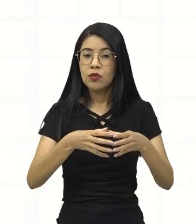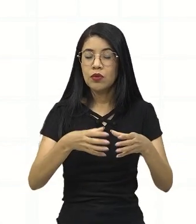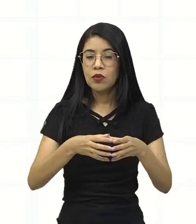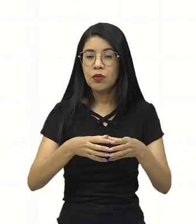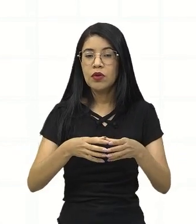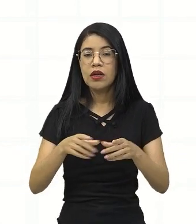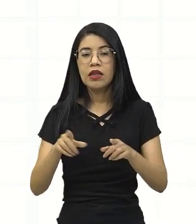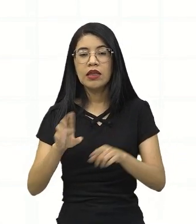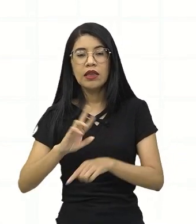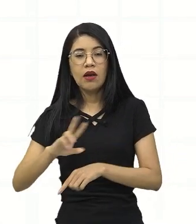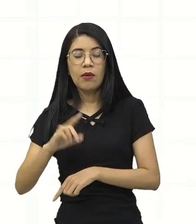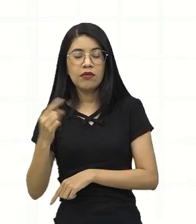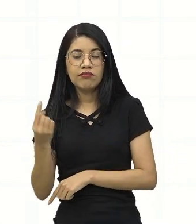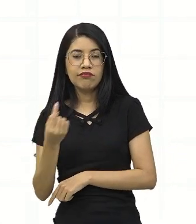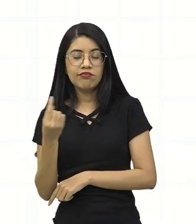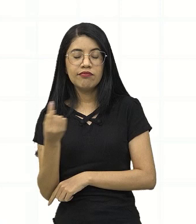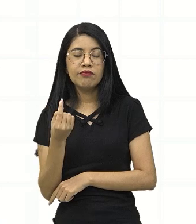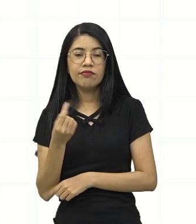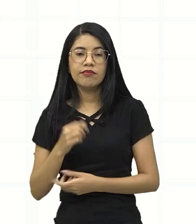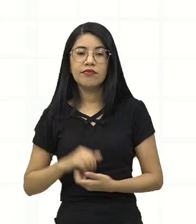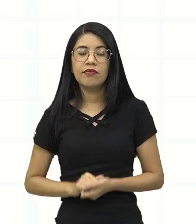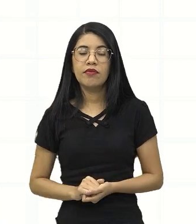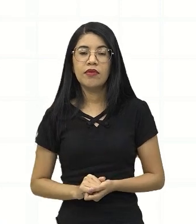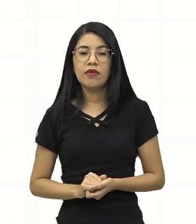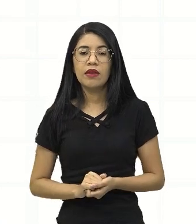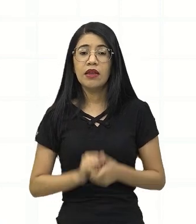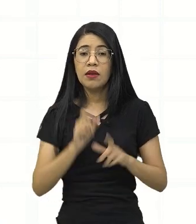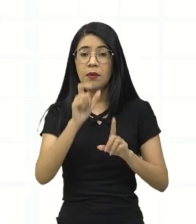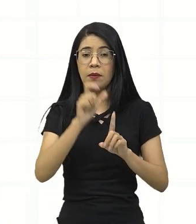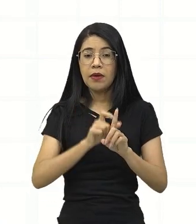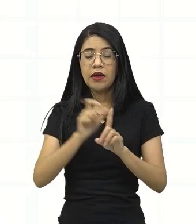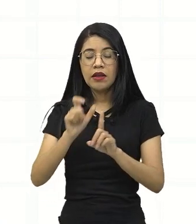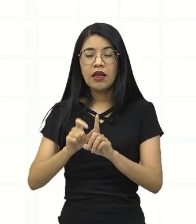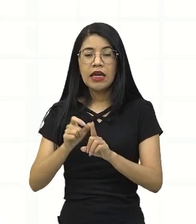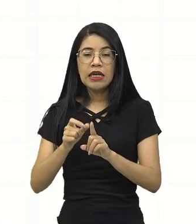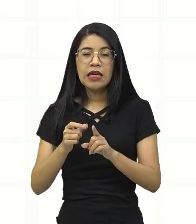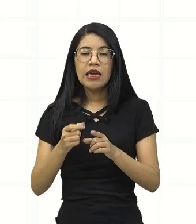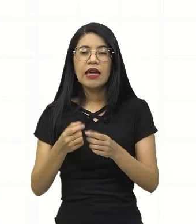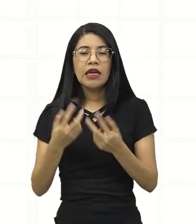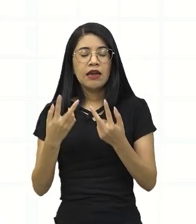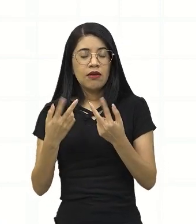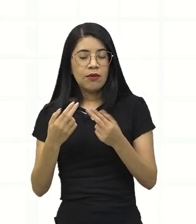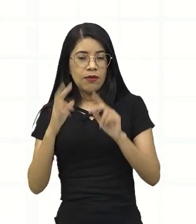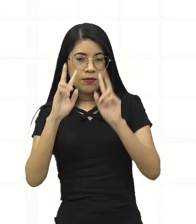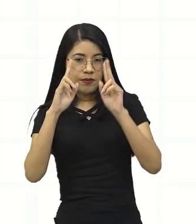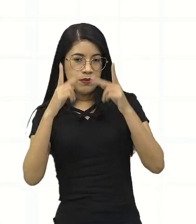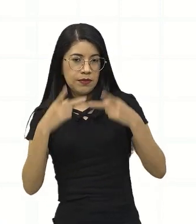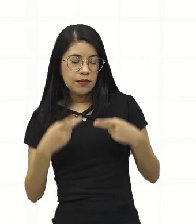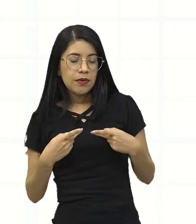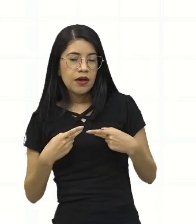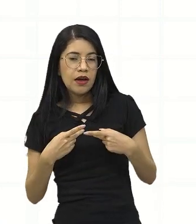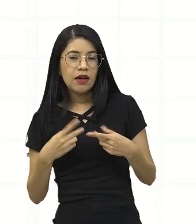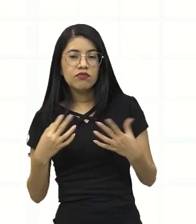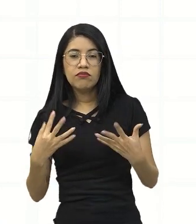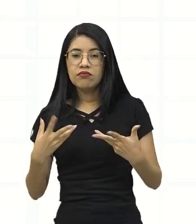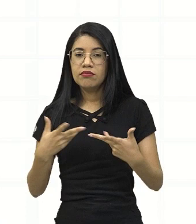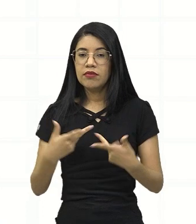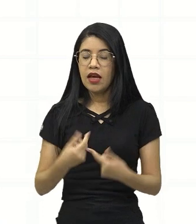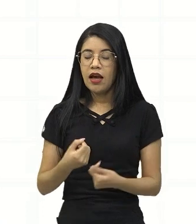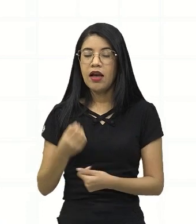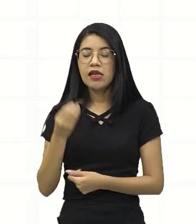é importantíssimo, né? Esses personagens, eles agem como seres humanos, né? Com seus defeitos, suas